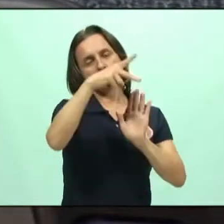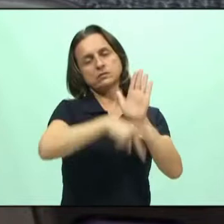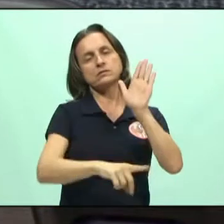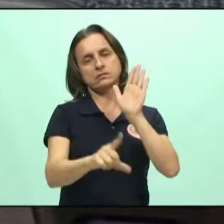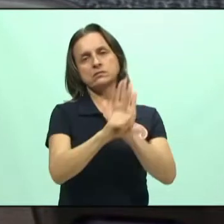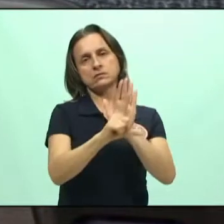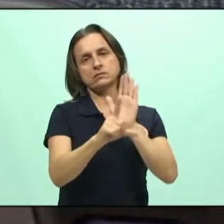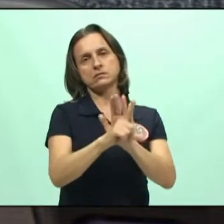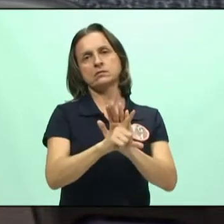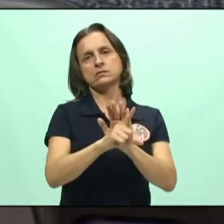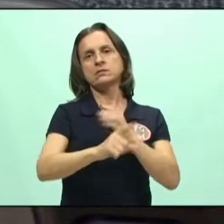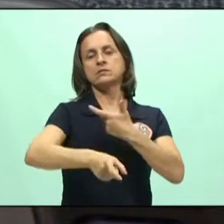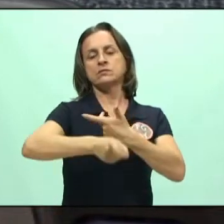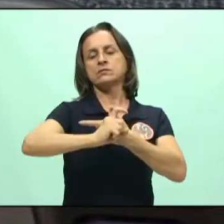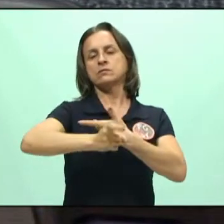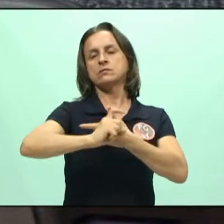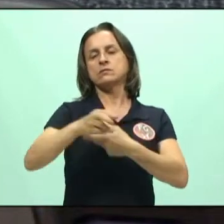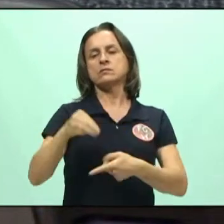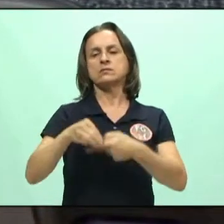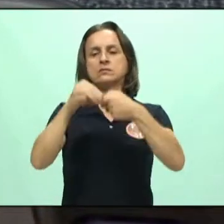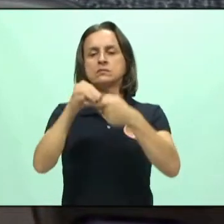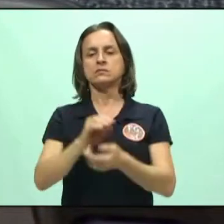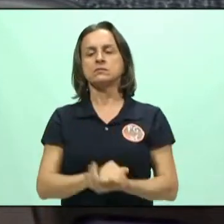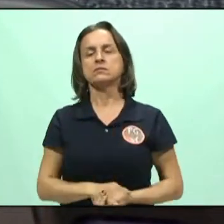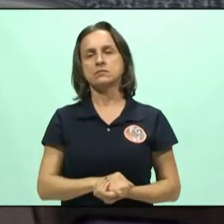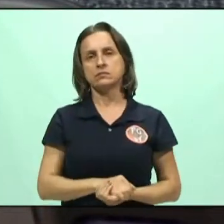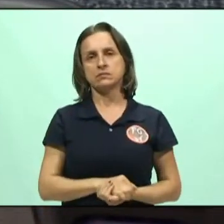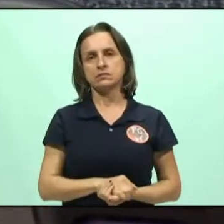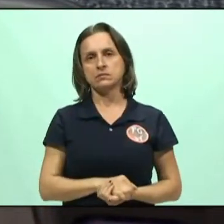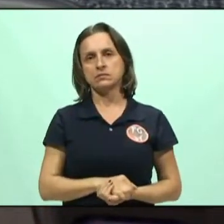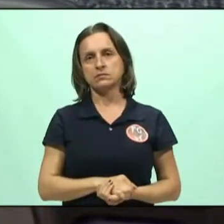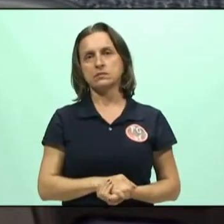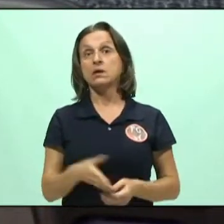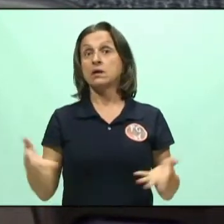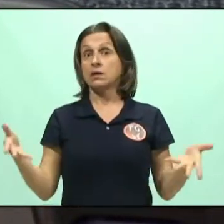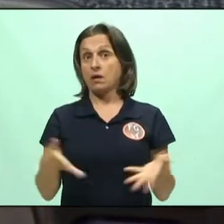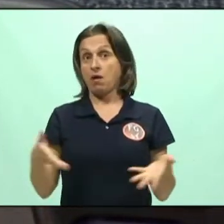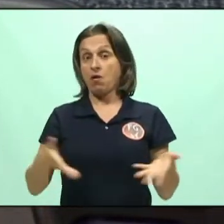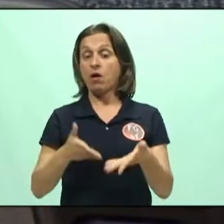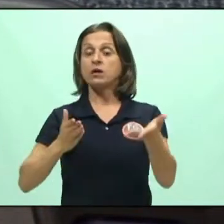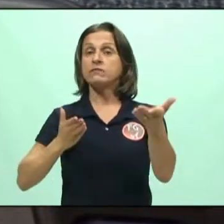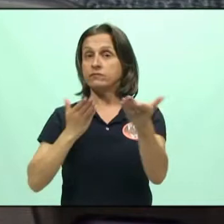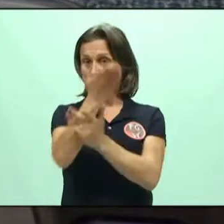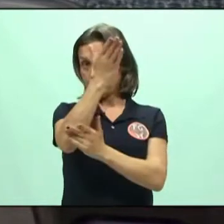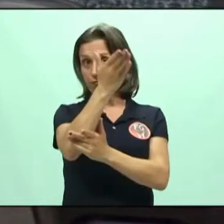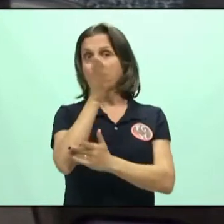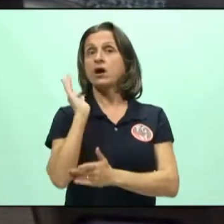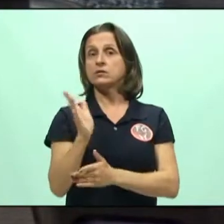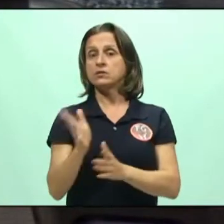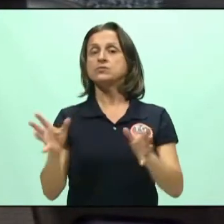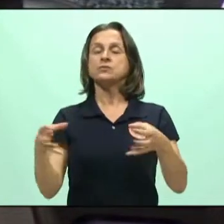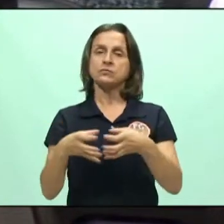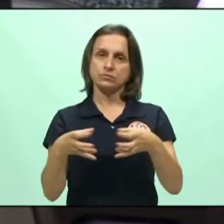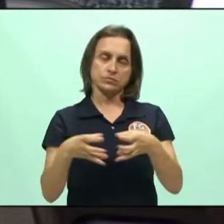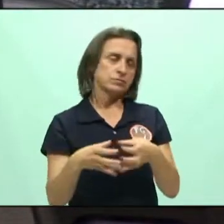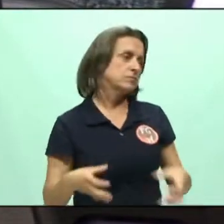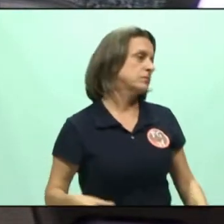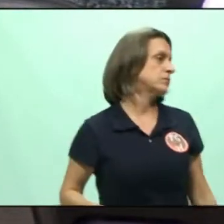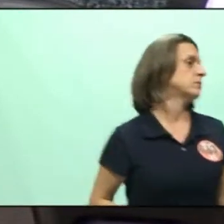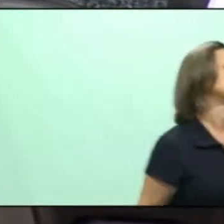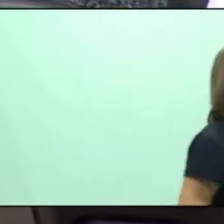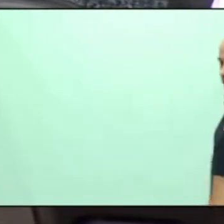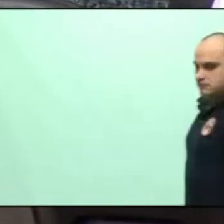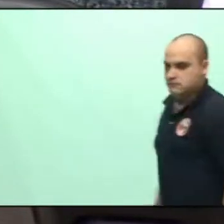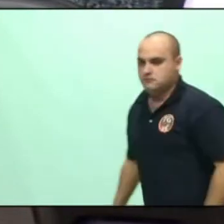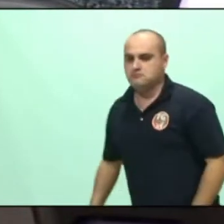lei é do executivo Municipal e ela agora como foi aprovada inclusive pela comissão de legislação ela tá totalmente